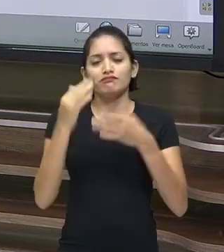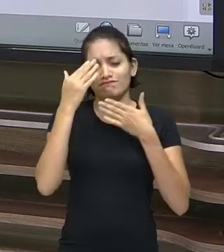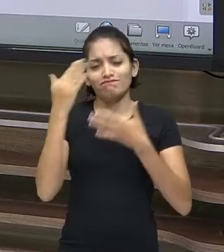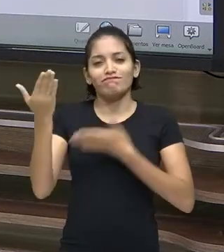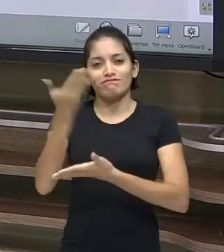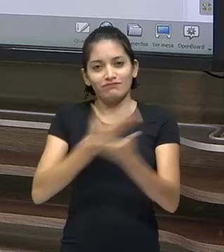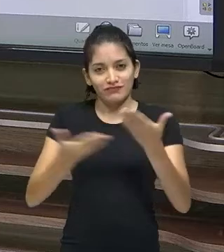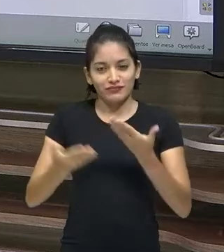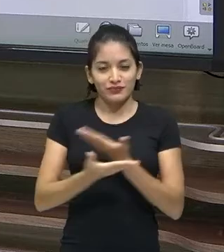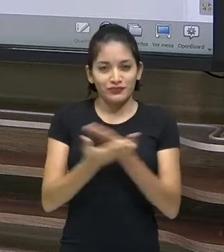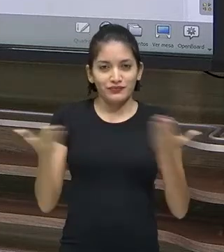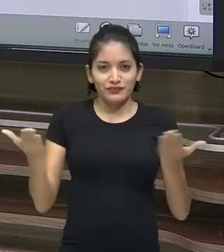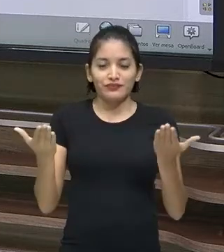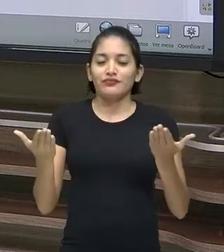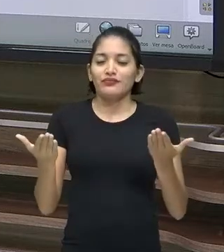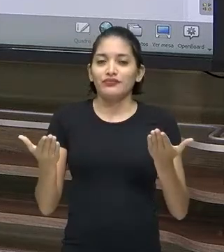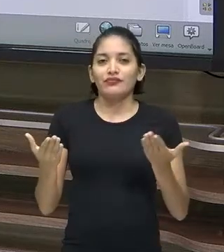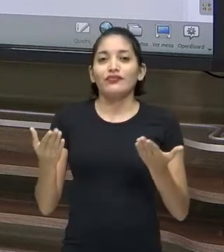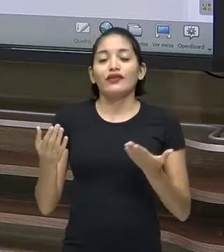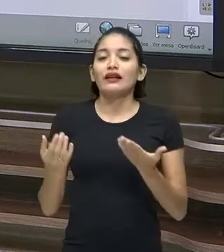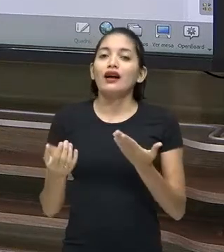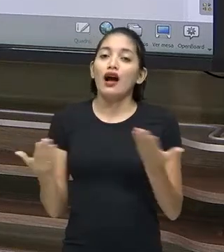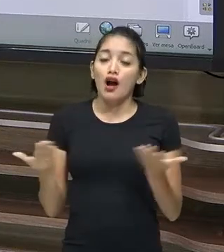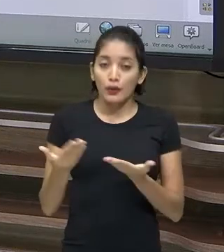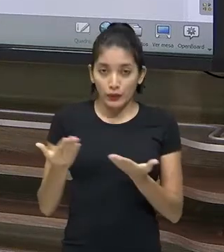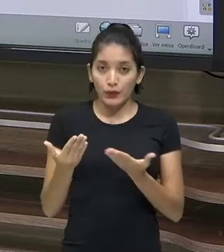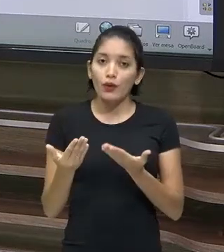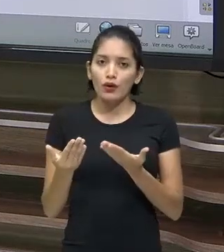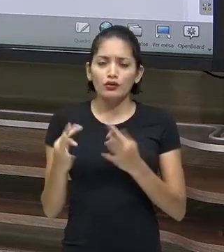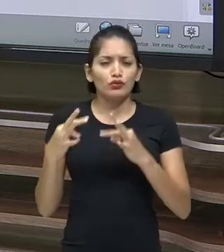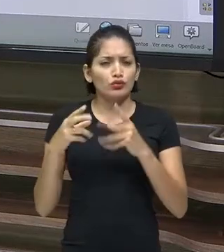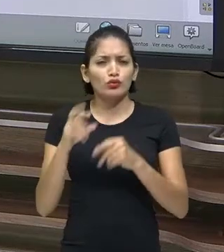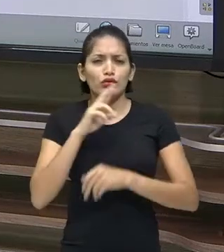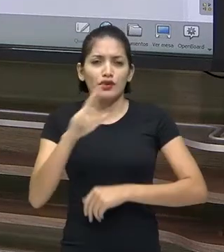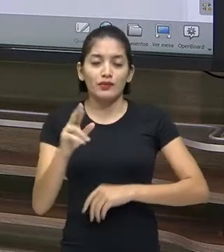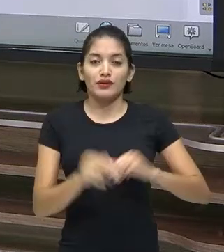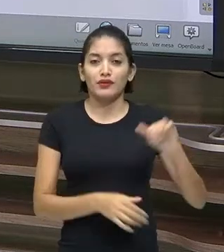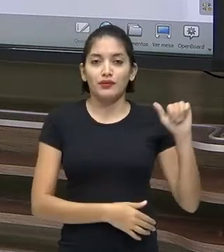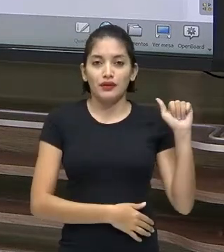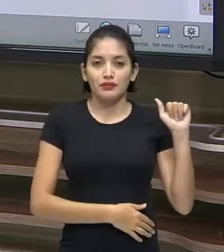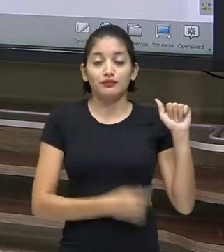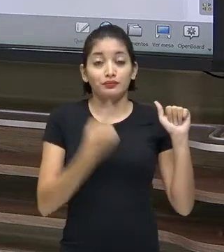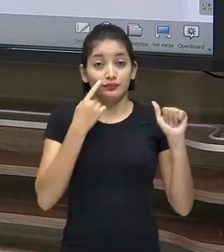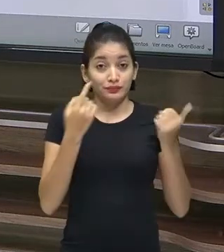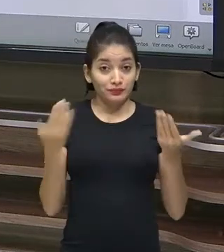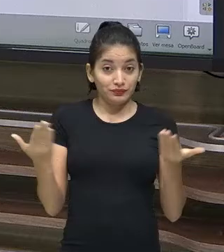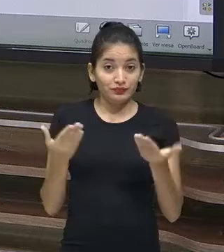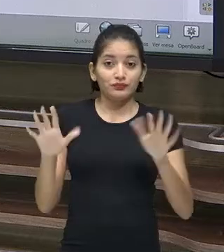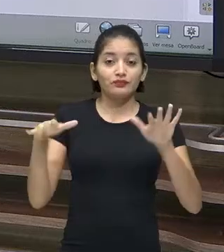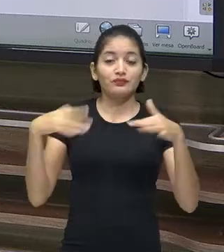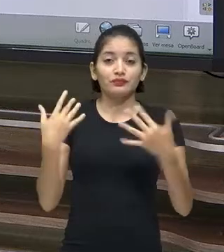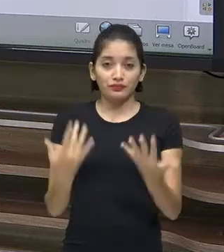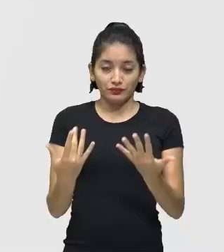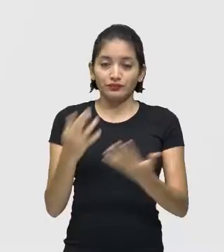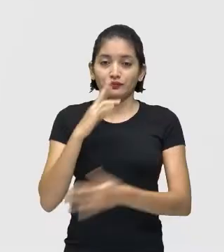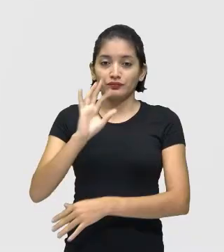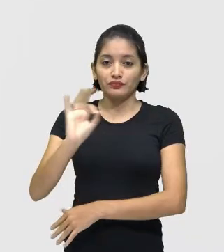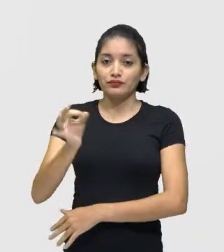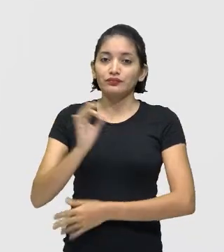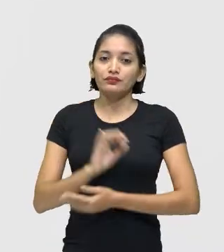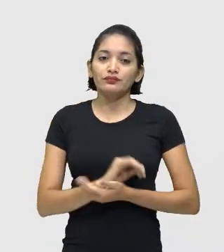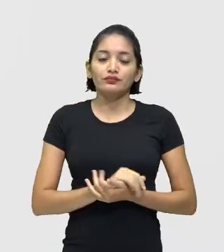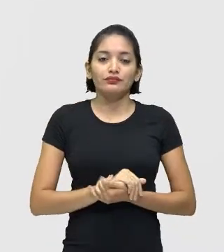participação dos nossos alunos aqui nessa interatividade, todos marcaram a alternativa A. Vamos observar qual é a nossa alternativa